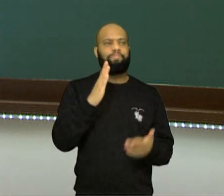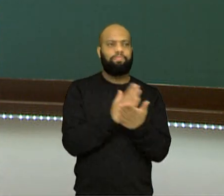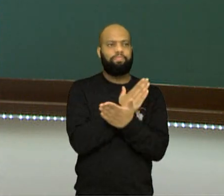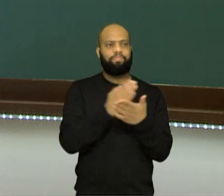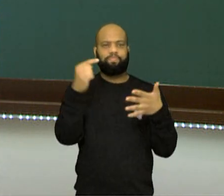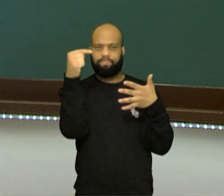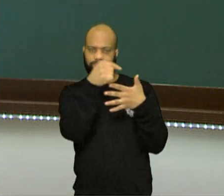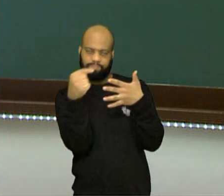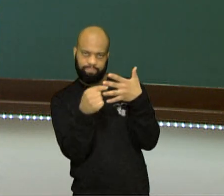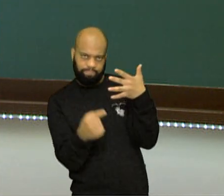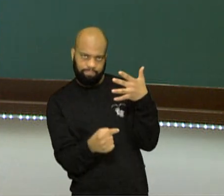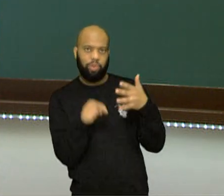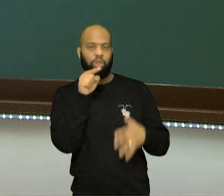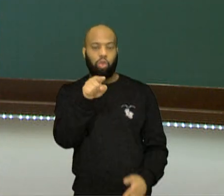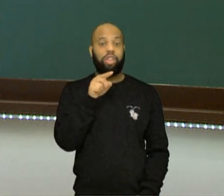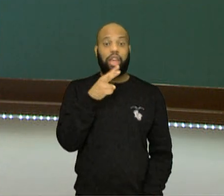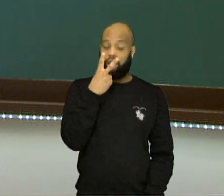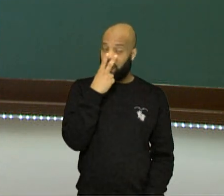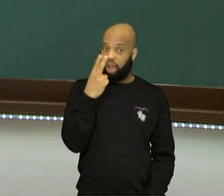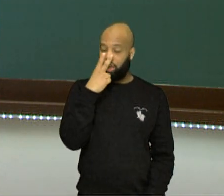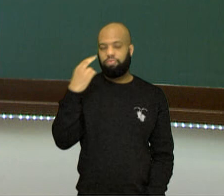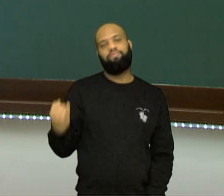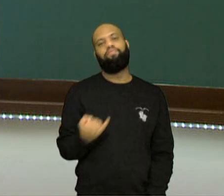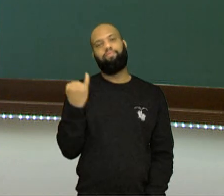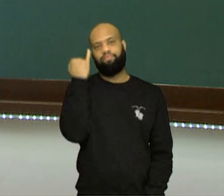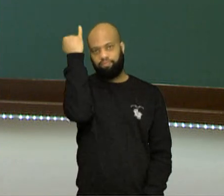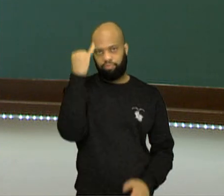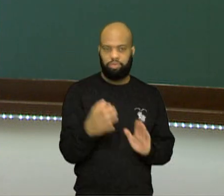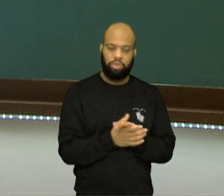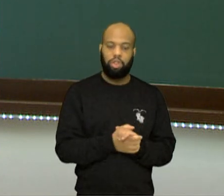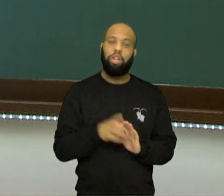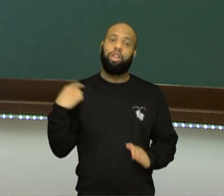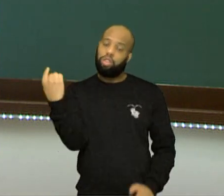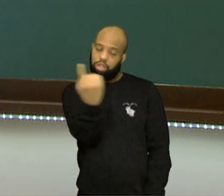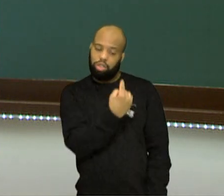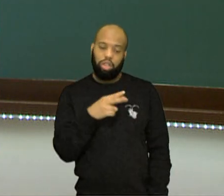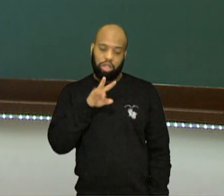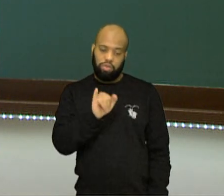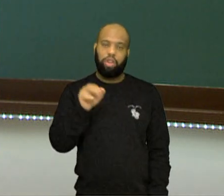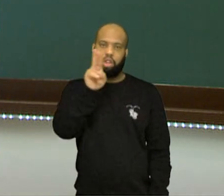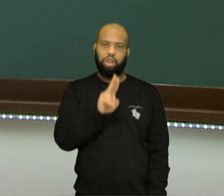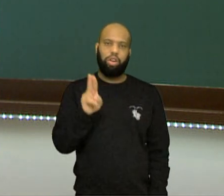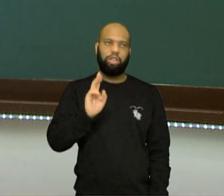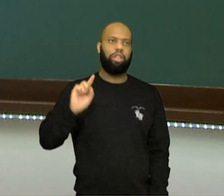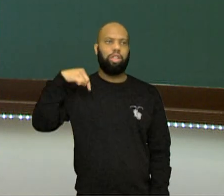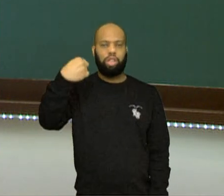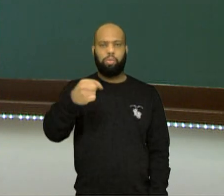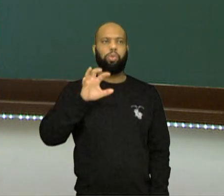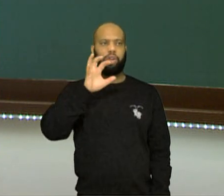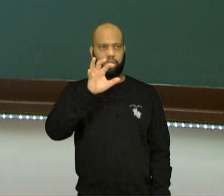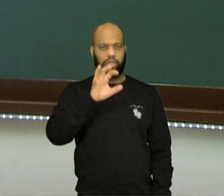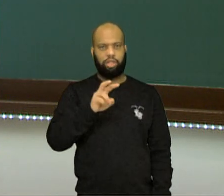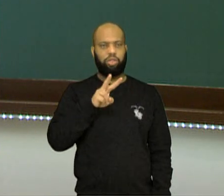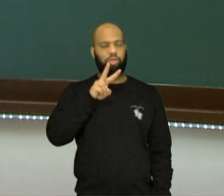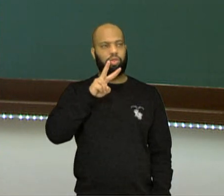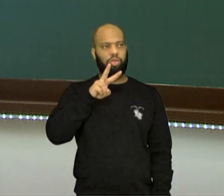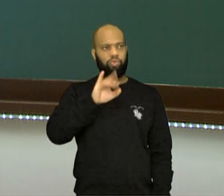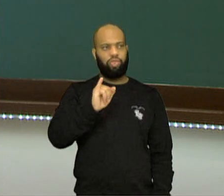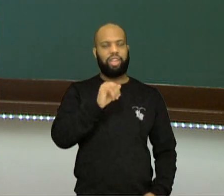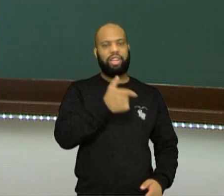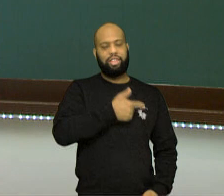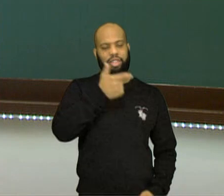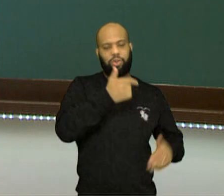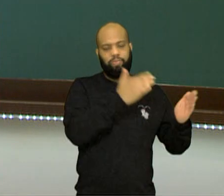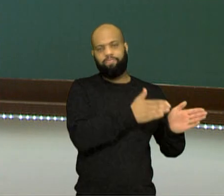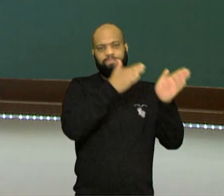algumas medidas que vocês consideram importantes. E aí nós vamos usar na sequência essas medidas para a segunda etapa